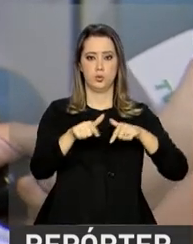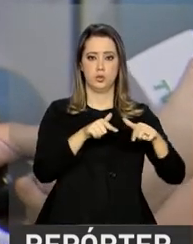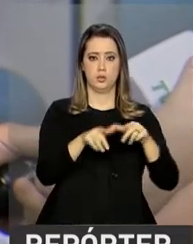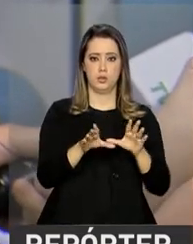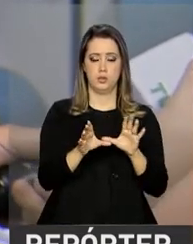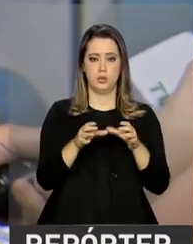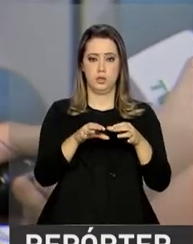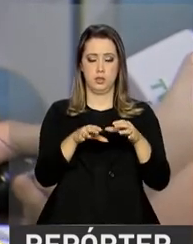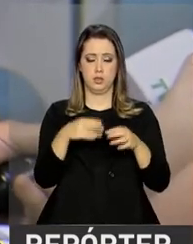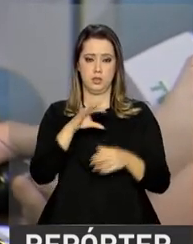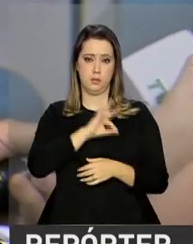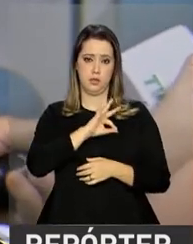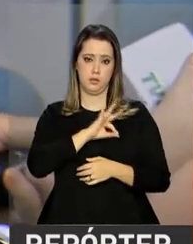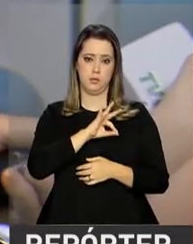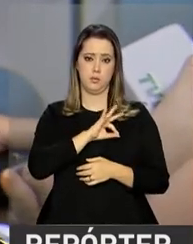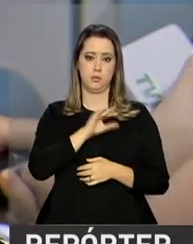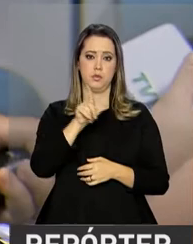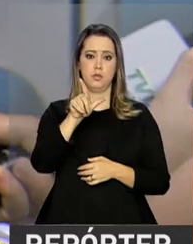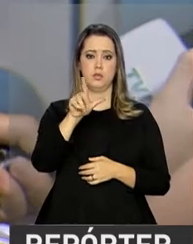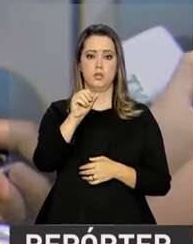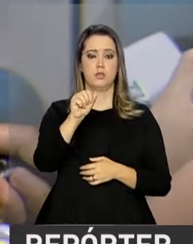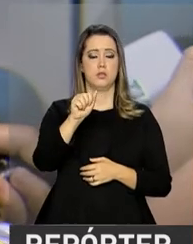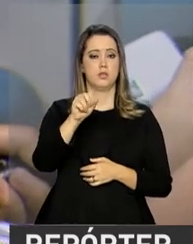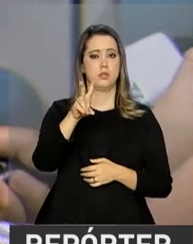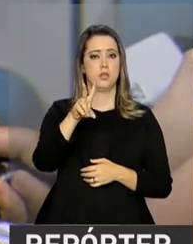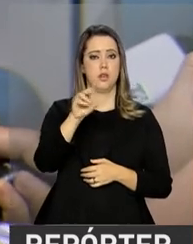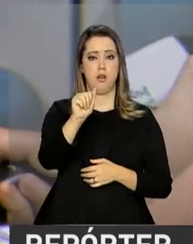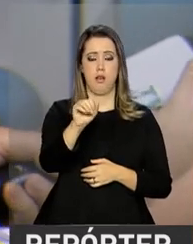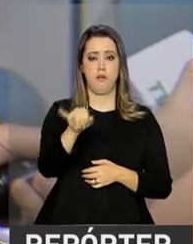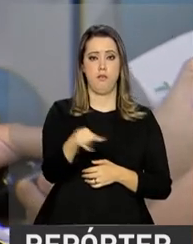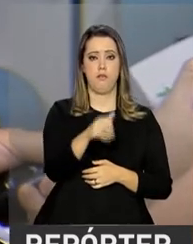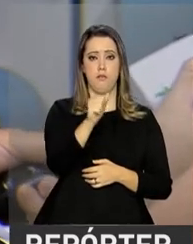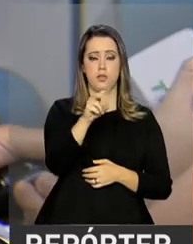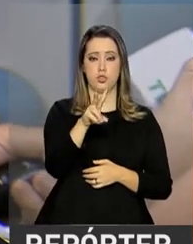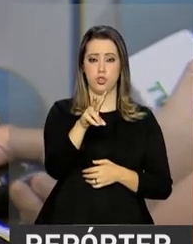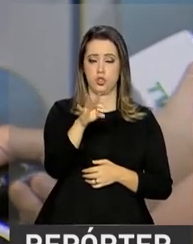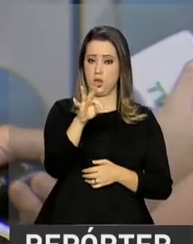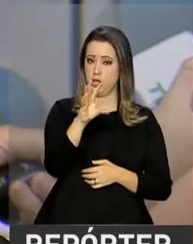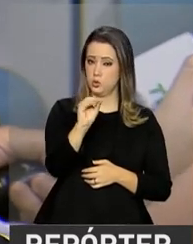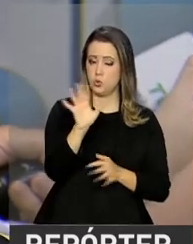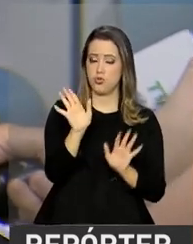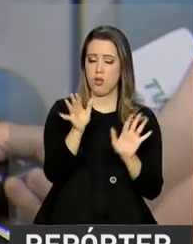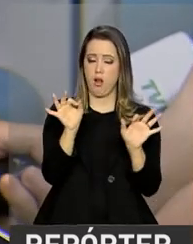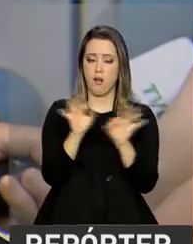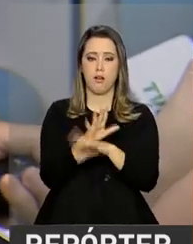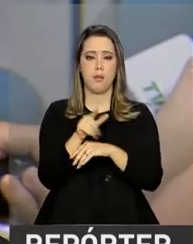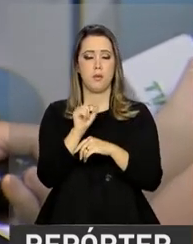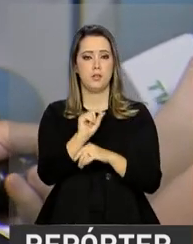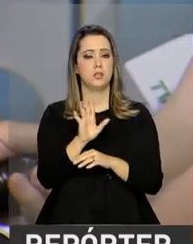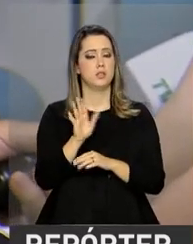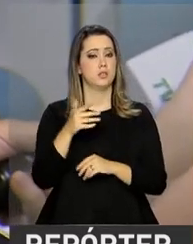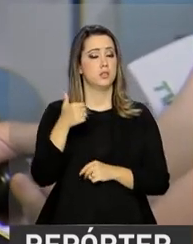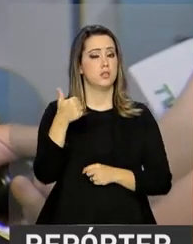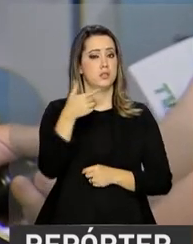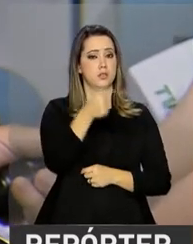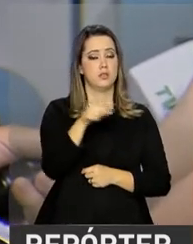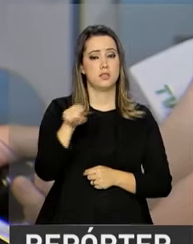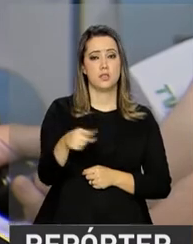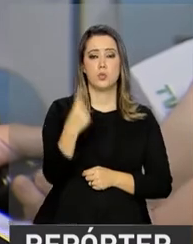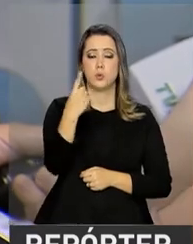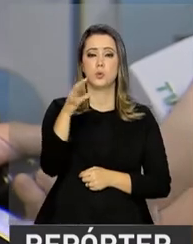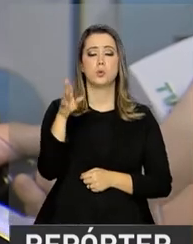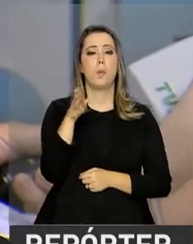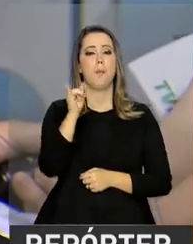expectativa que já em vamos encerrar os últimos procedimentos em 2018 nós encerramos só na lava jato são 17.1